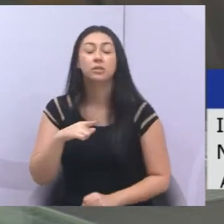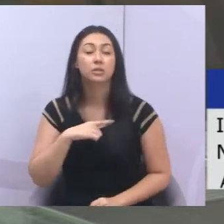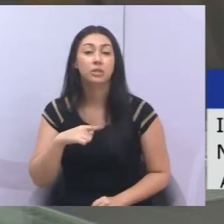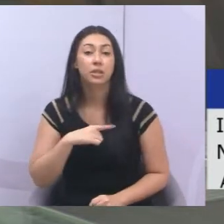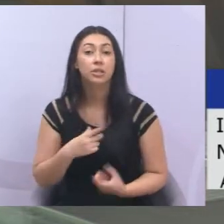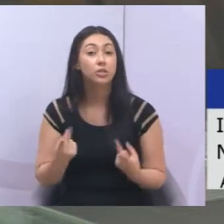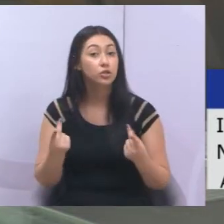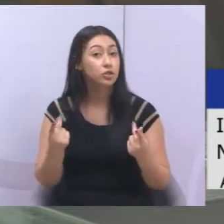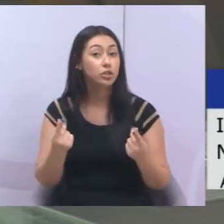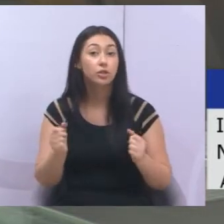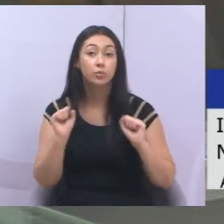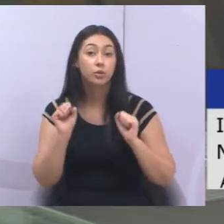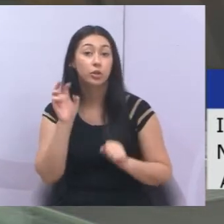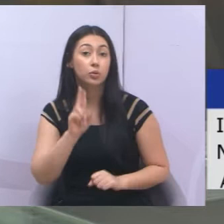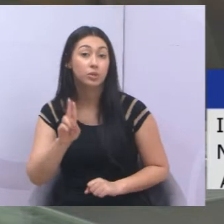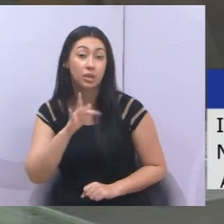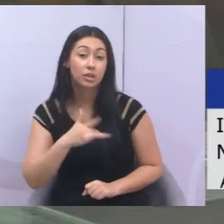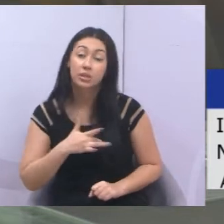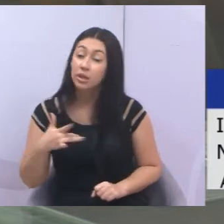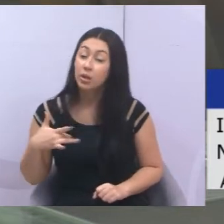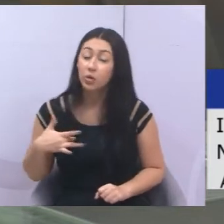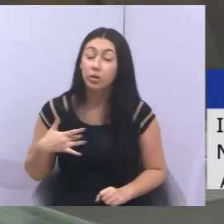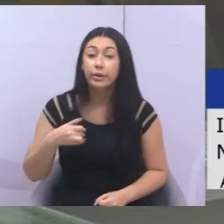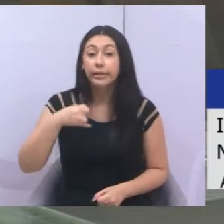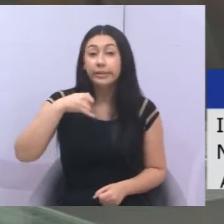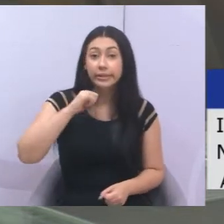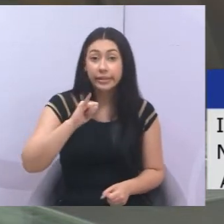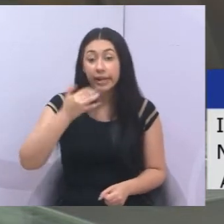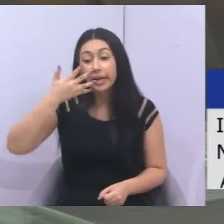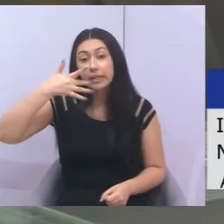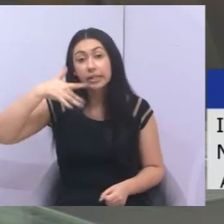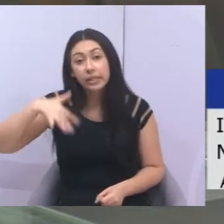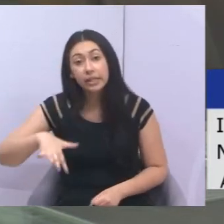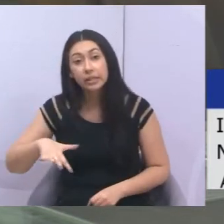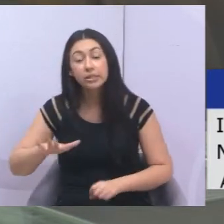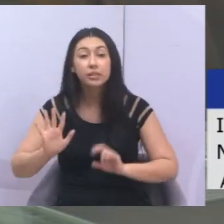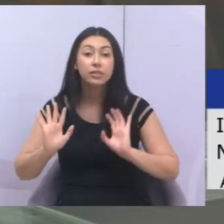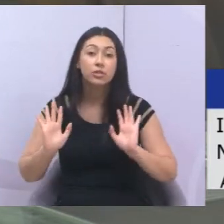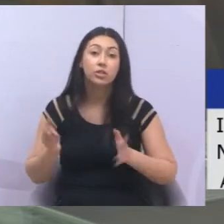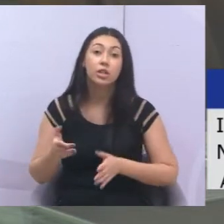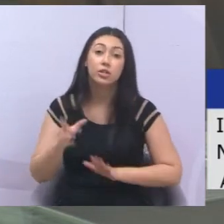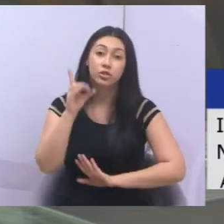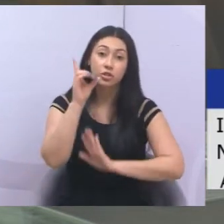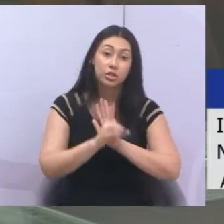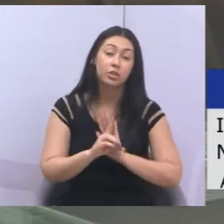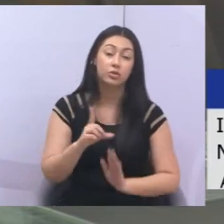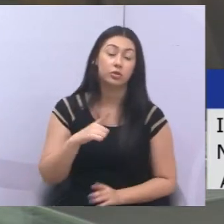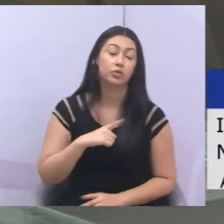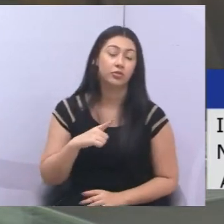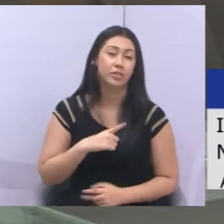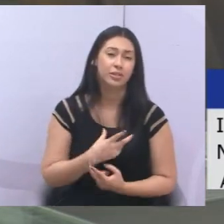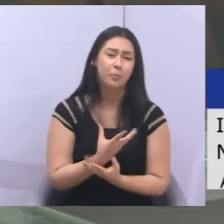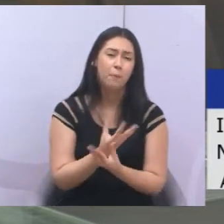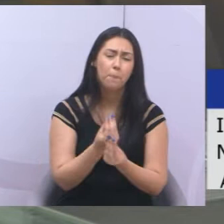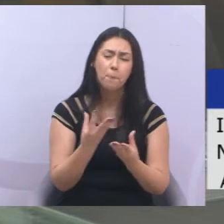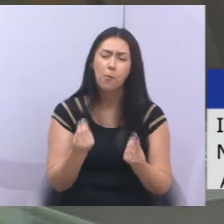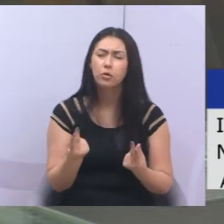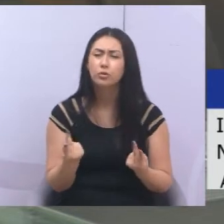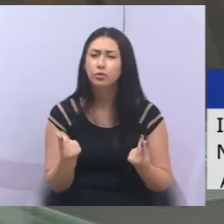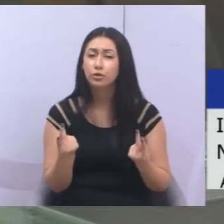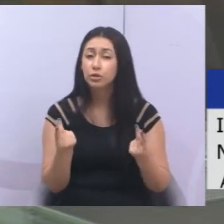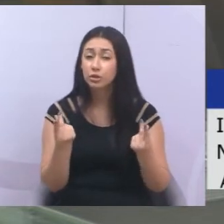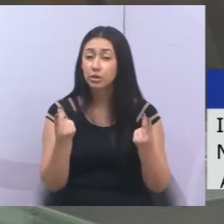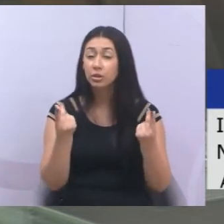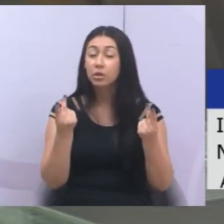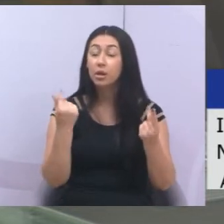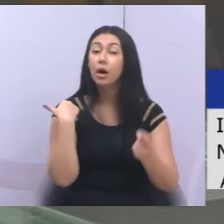em saúde, se na infância os direitos da criança fossem preservados. Quanto de dinheiro público hoje